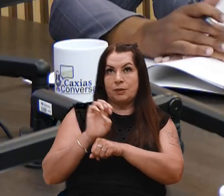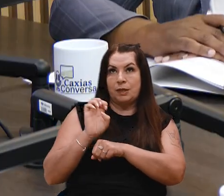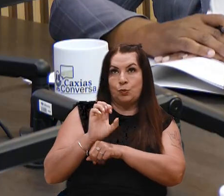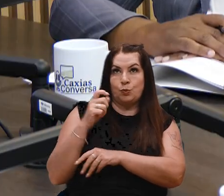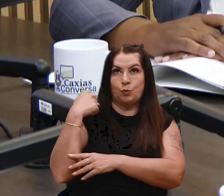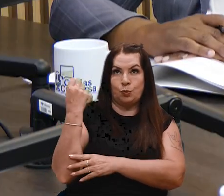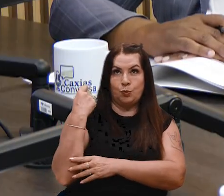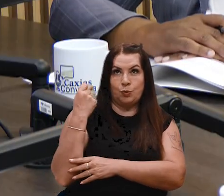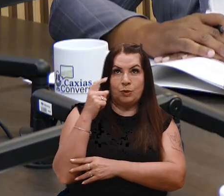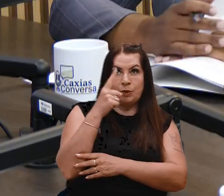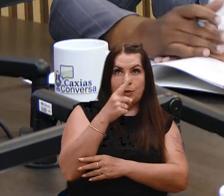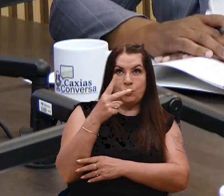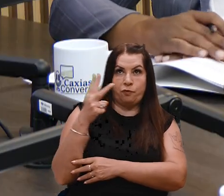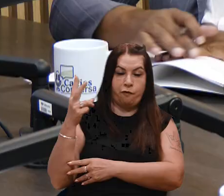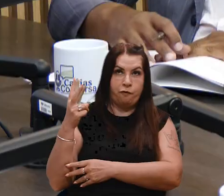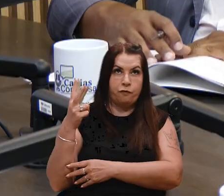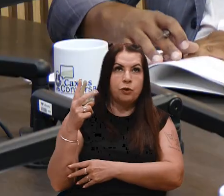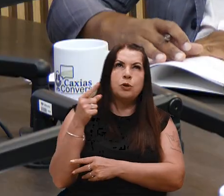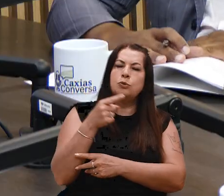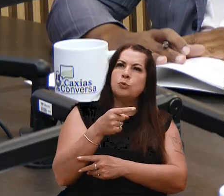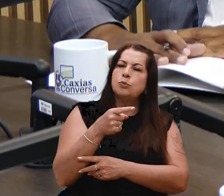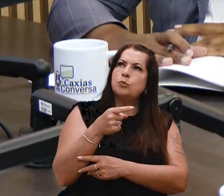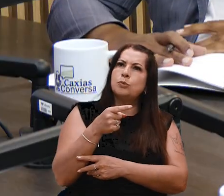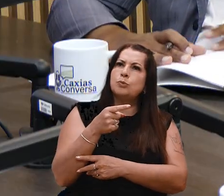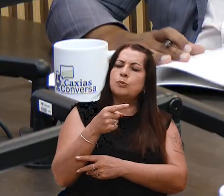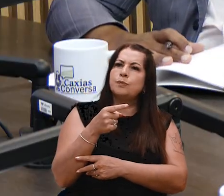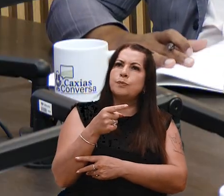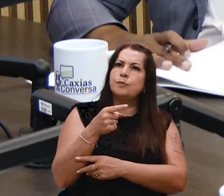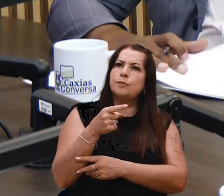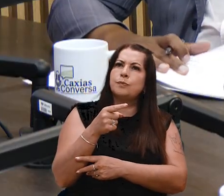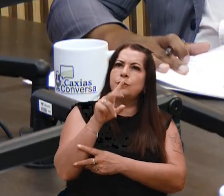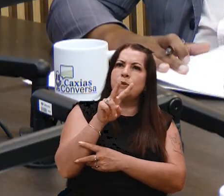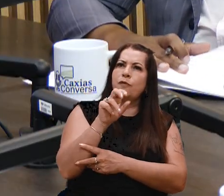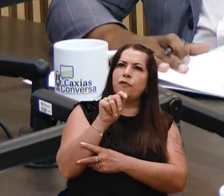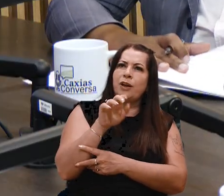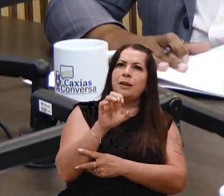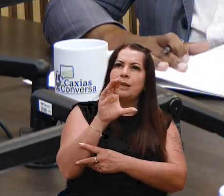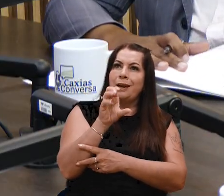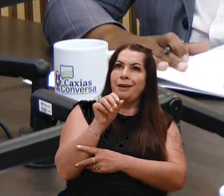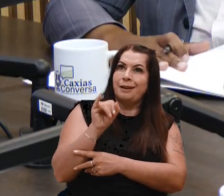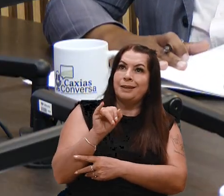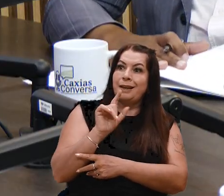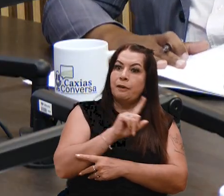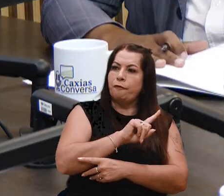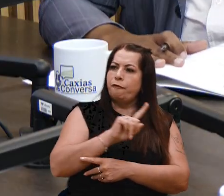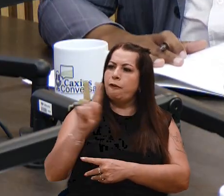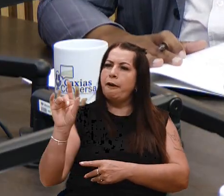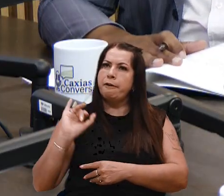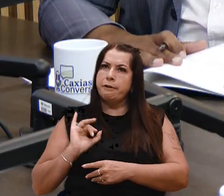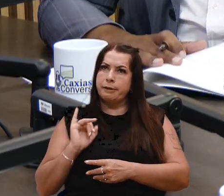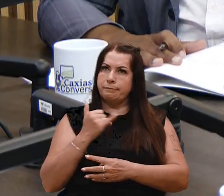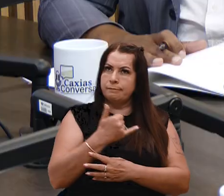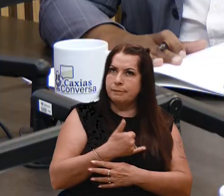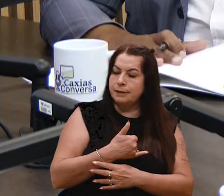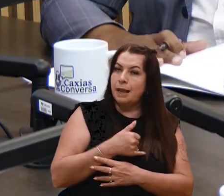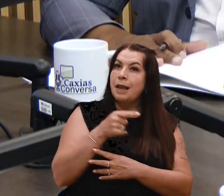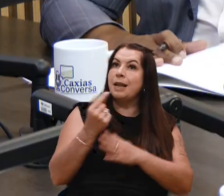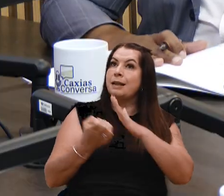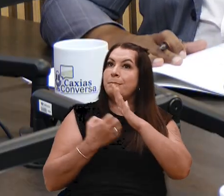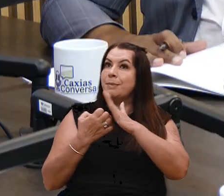aqui da 122, que vem lá do Vale do Caí até Vacaria, é uma concessão